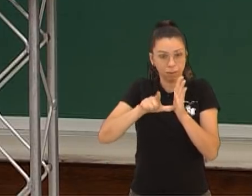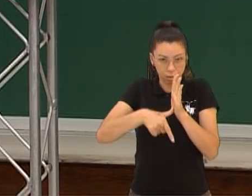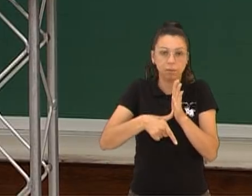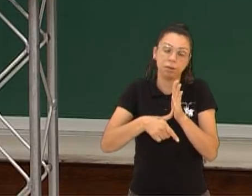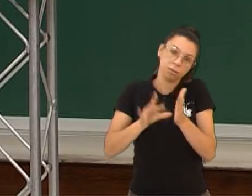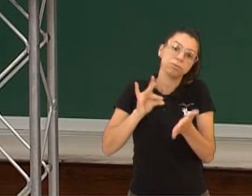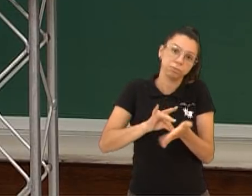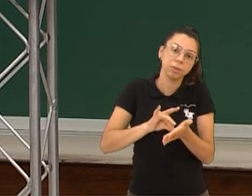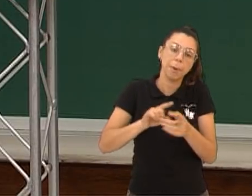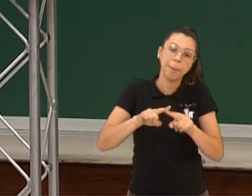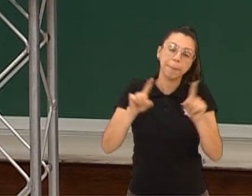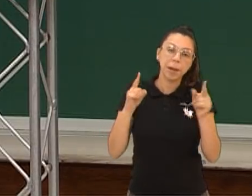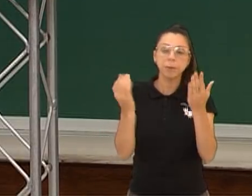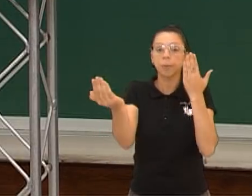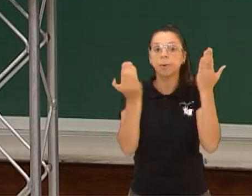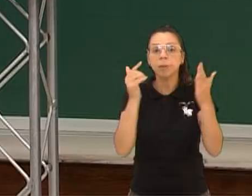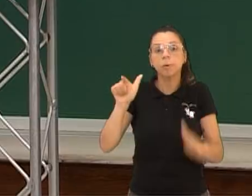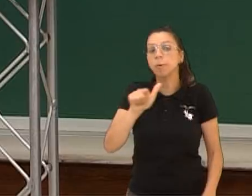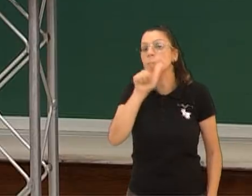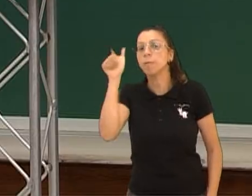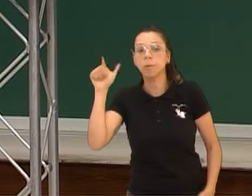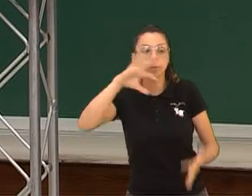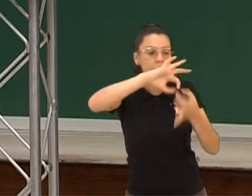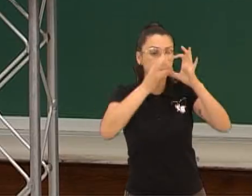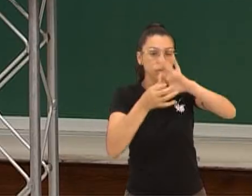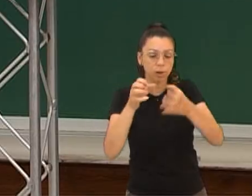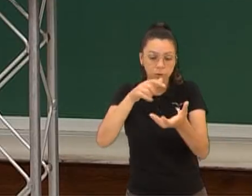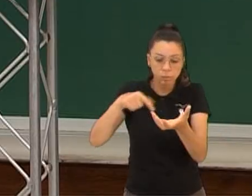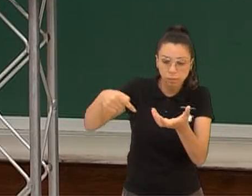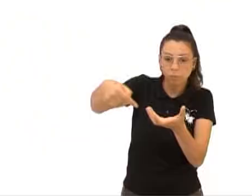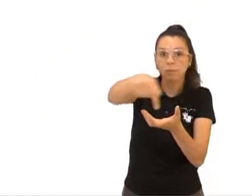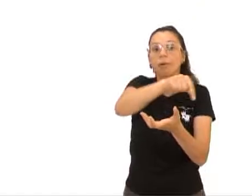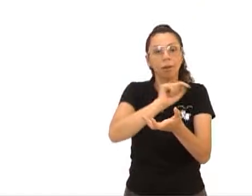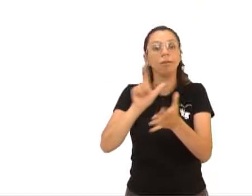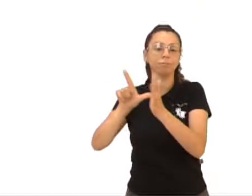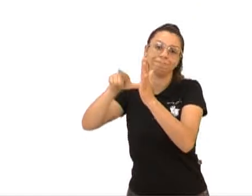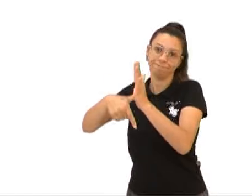relação aos outros continentes do planeta, beleza?